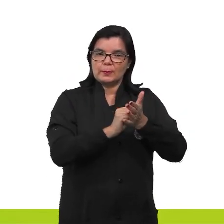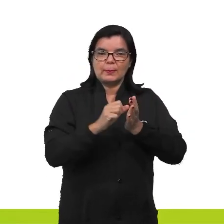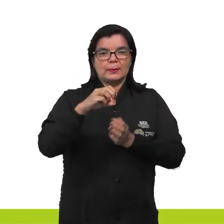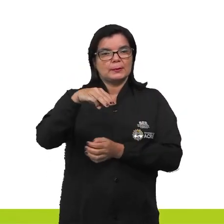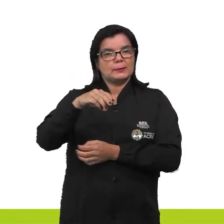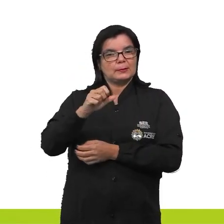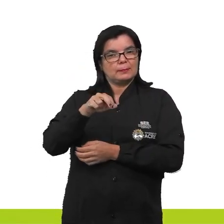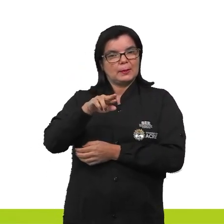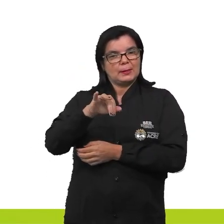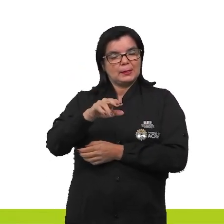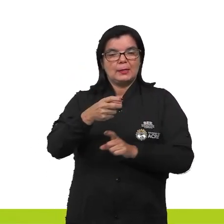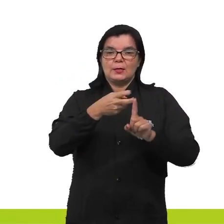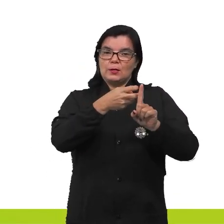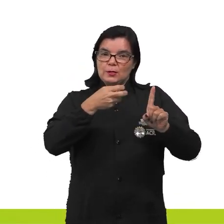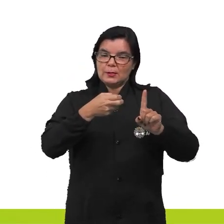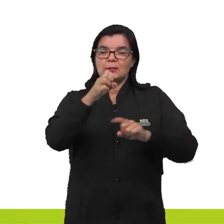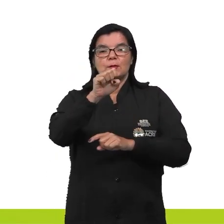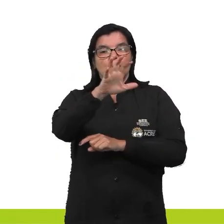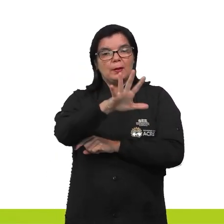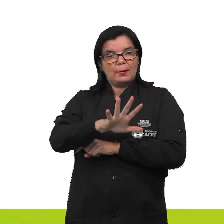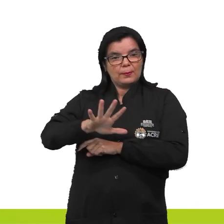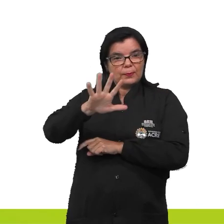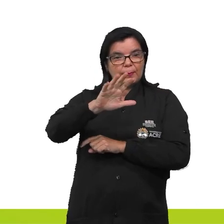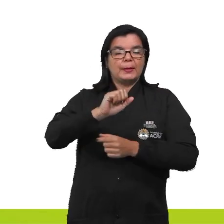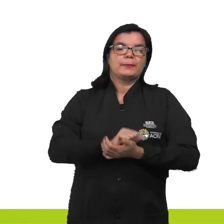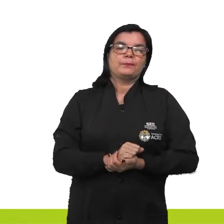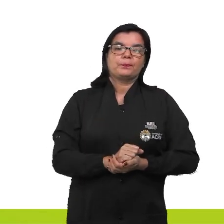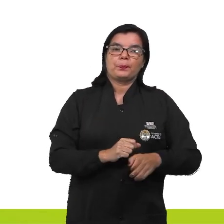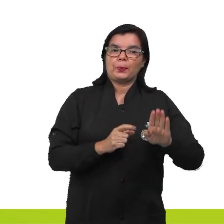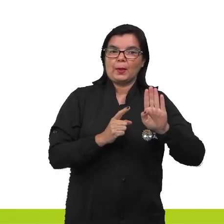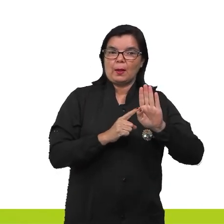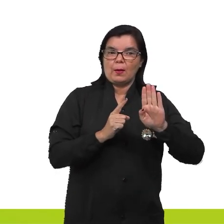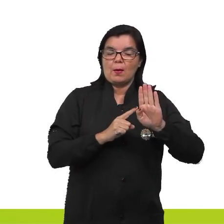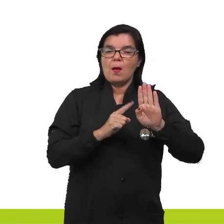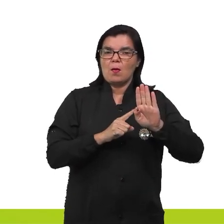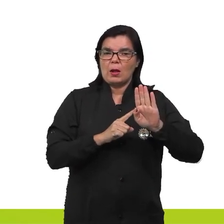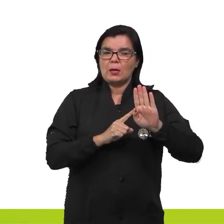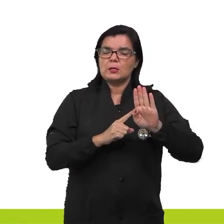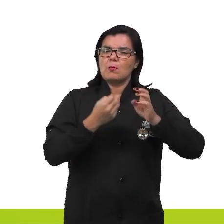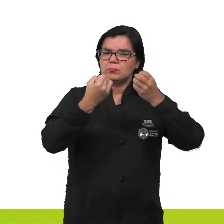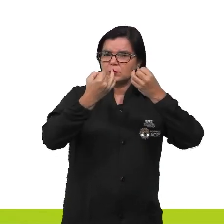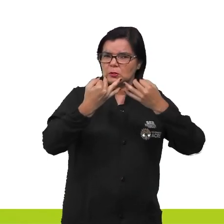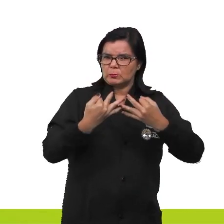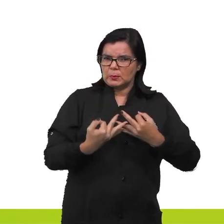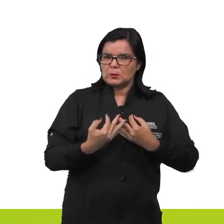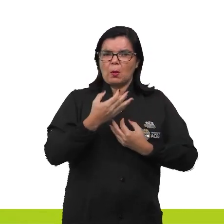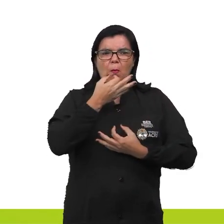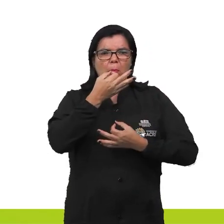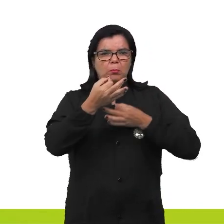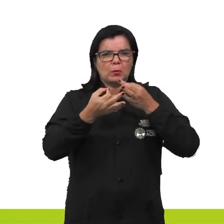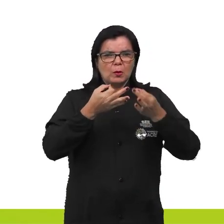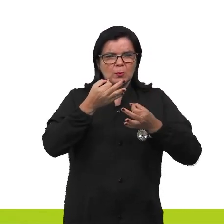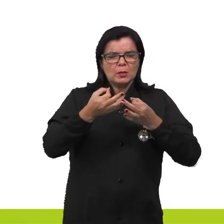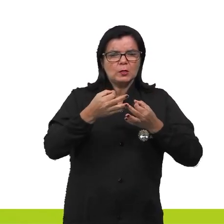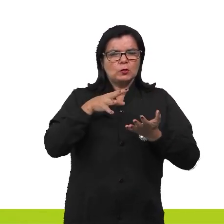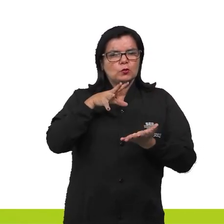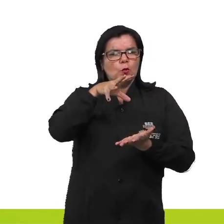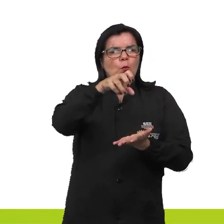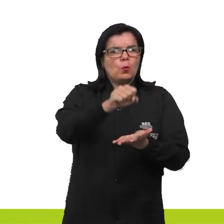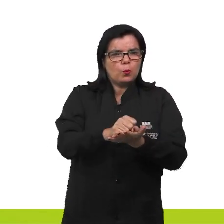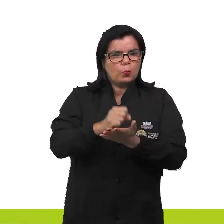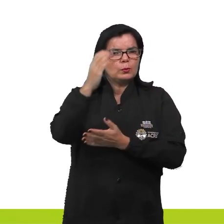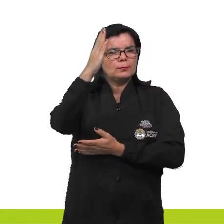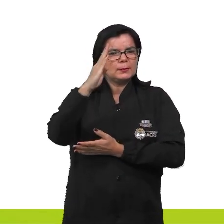pelas matrizes indígenas e europeias. Letra B, o relato irônico do processo de colonização